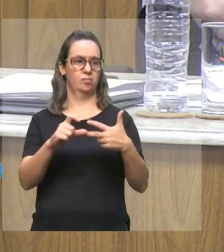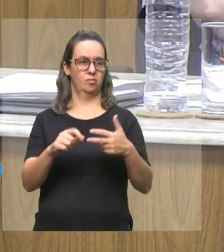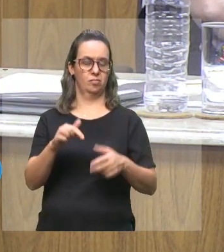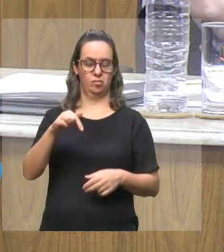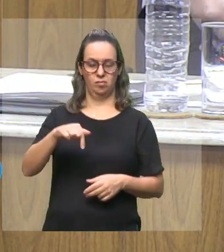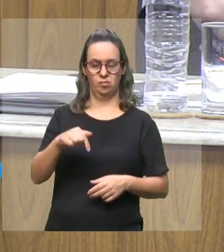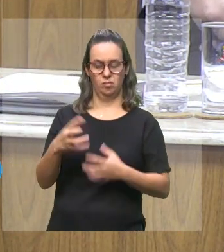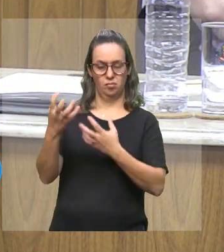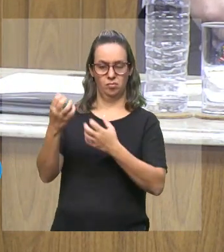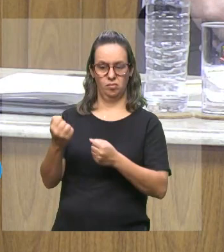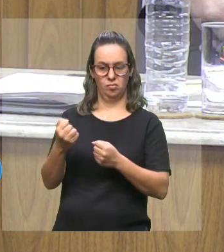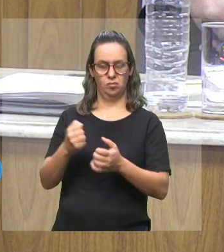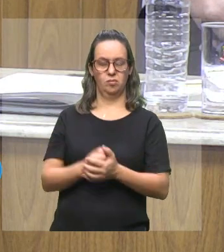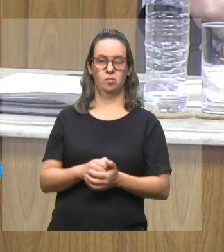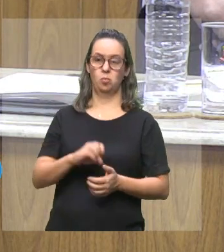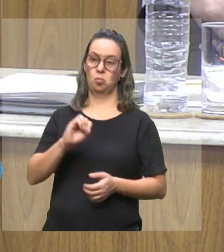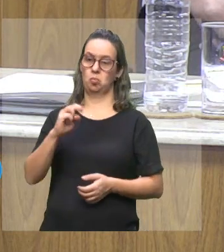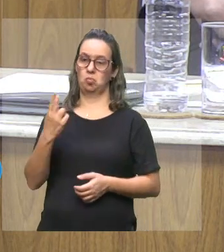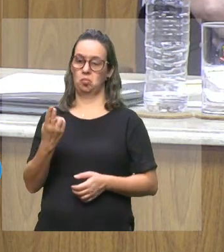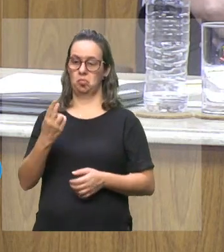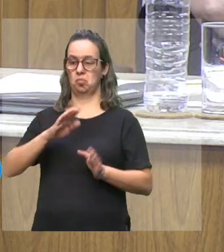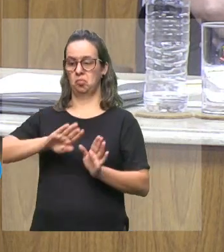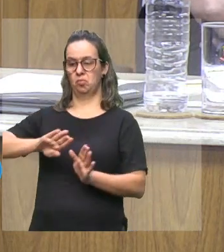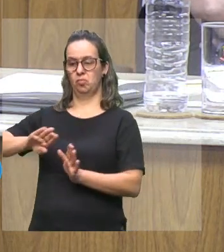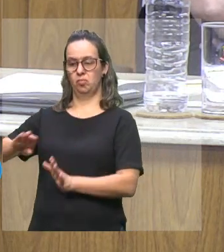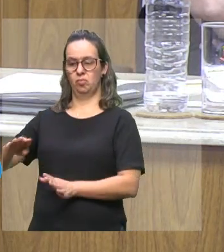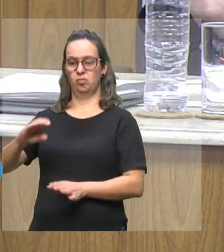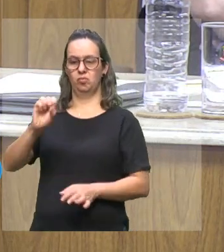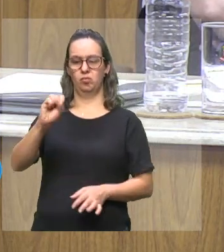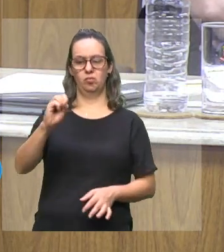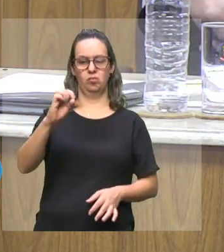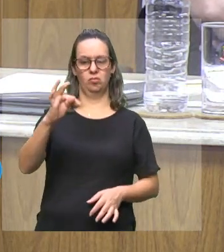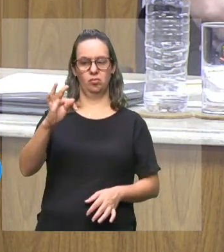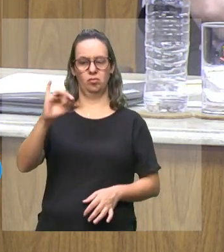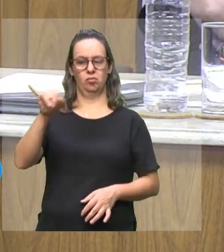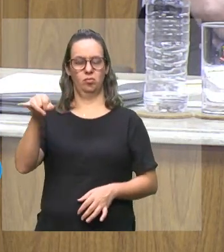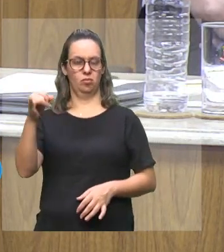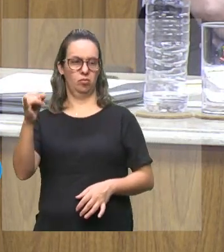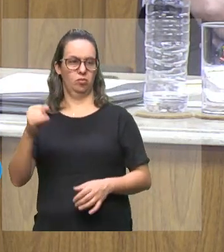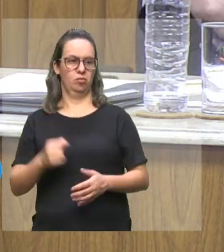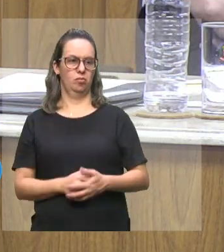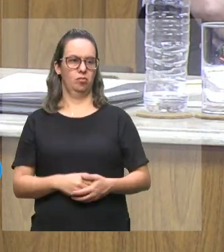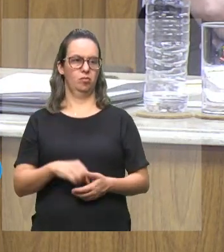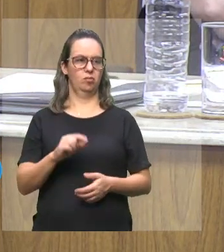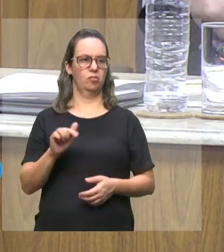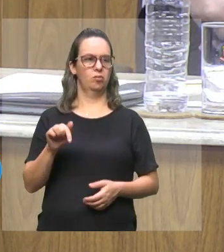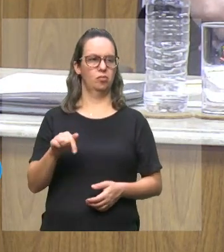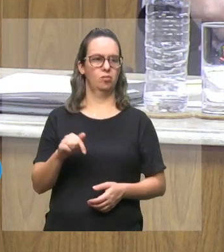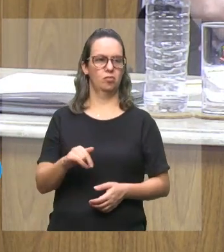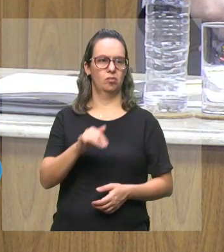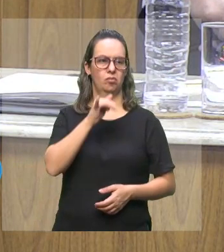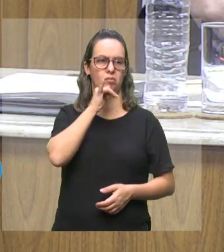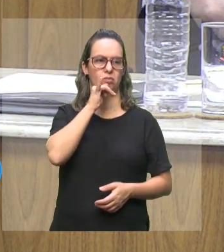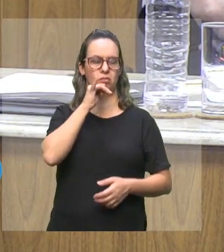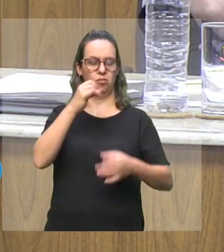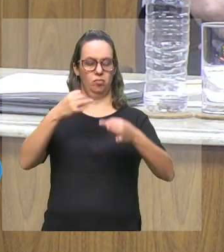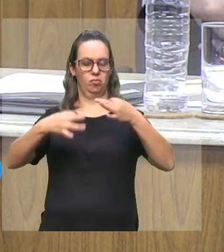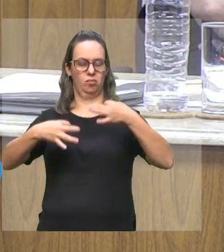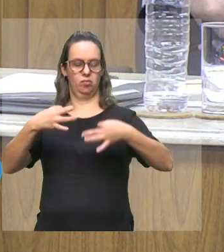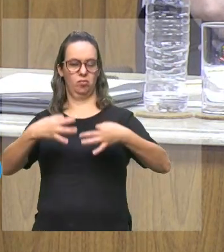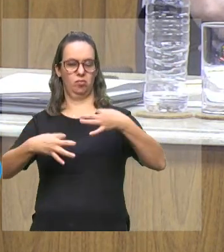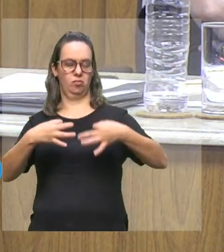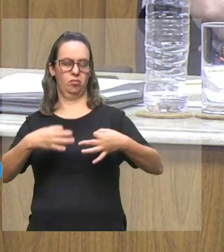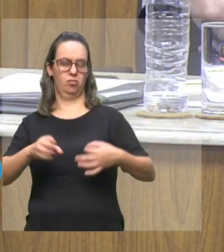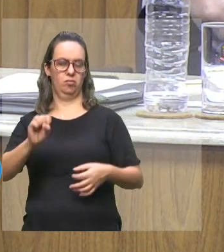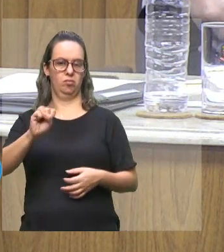rejeitadas pelo Tribunal de Contas. E essa citação de julgados do Tribunal